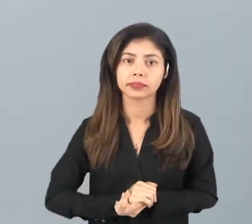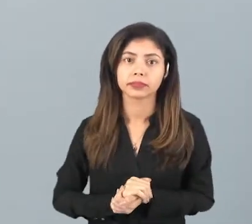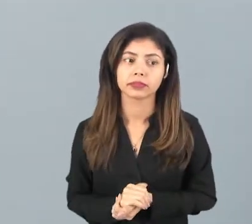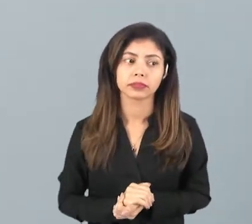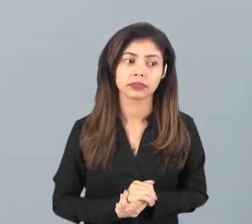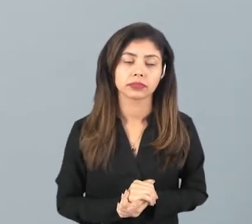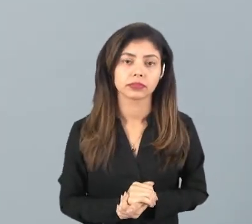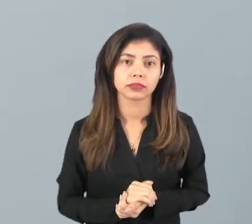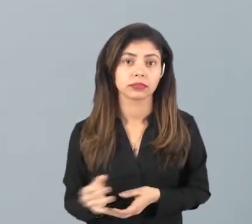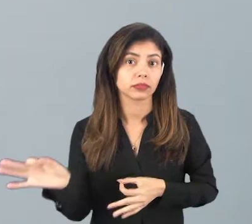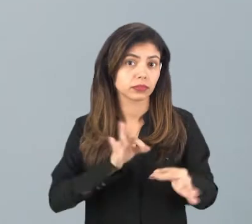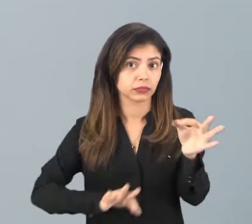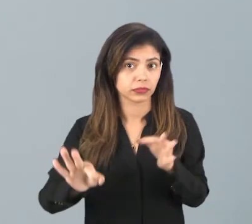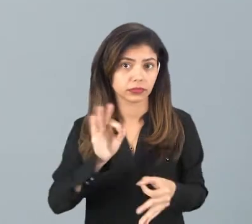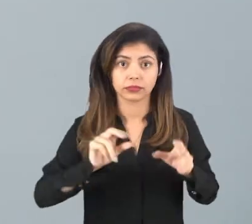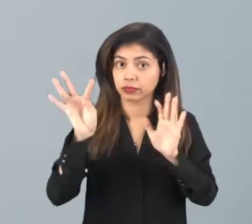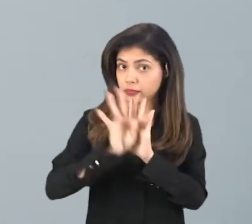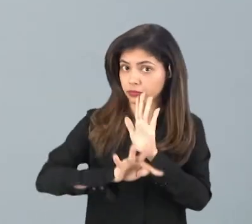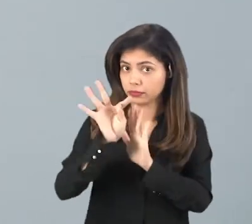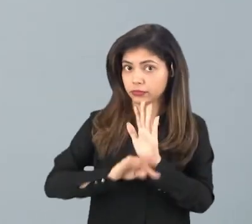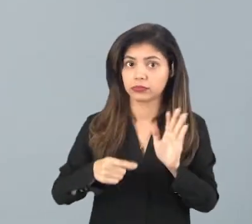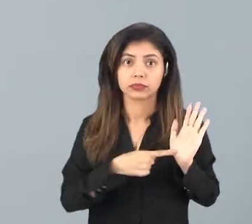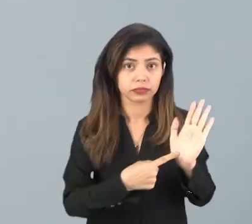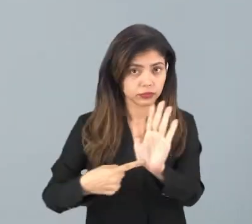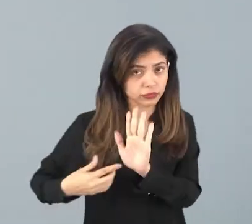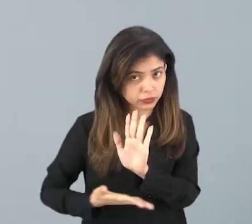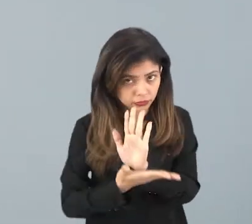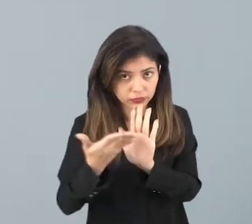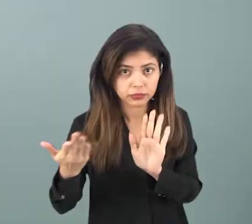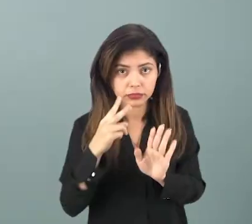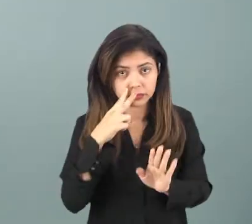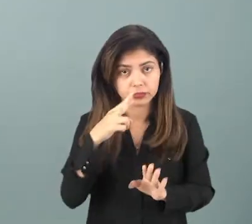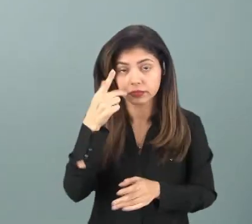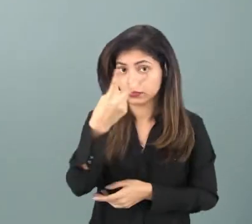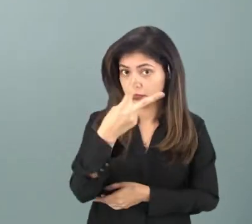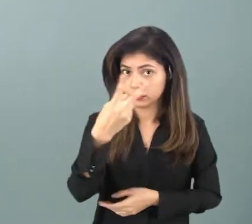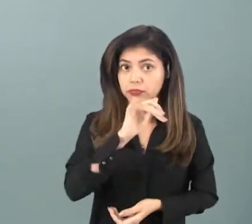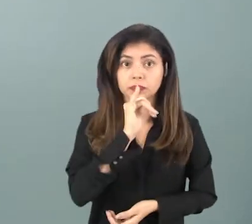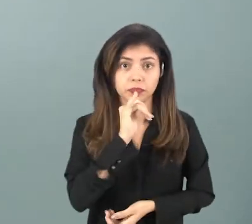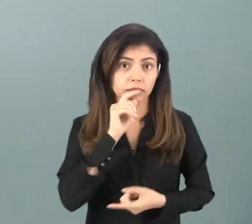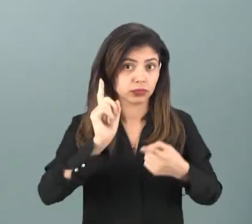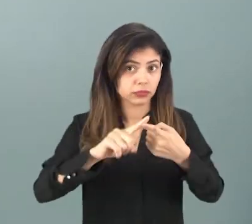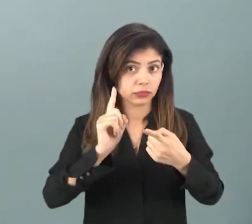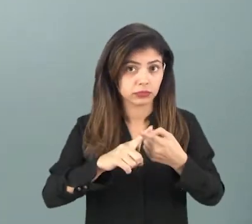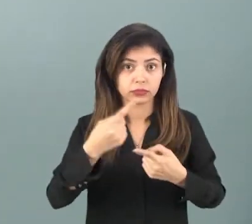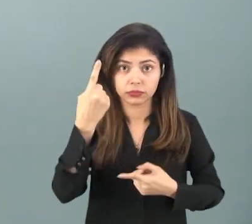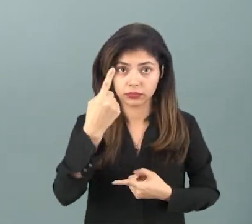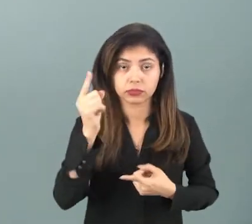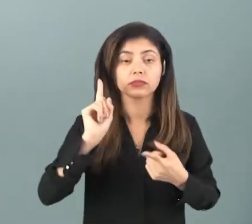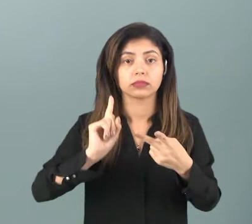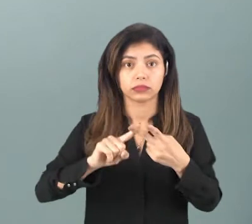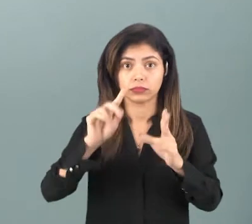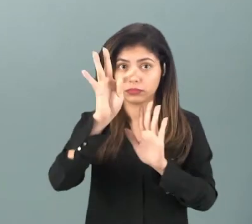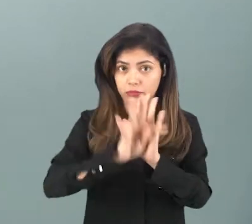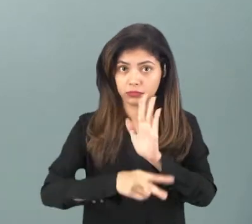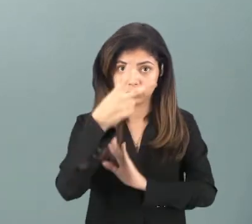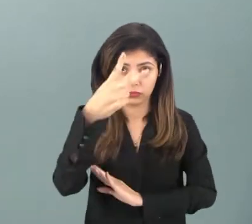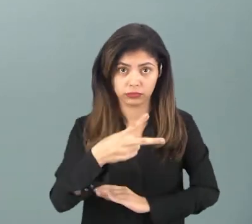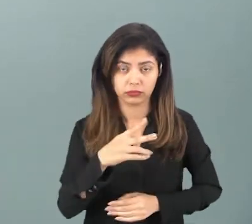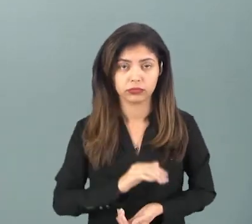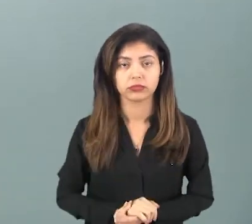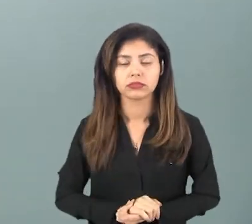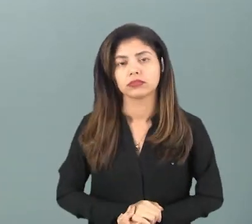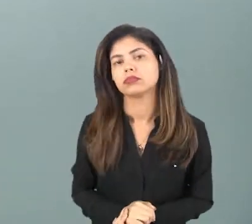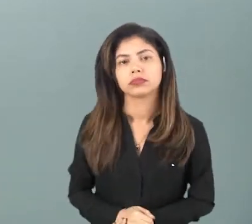essas formas de organizar esse tipo de texto, como eu apresentei para vocês. A gente vai ver dois exemplos, texto 1 e texto 2, tá bom?